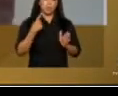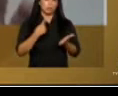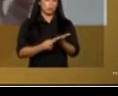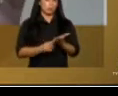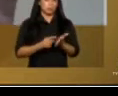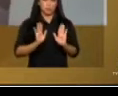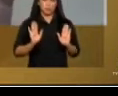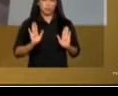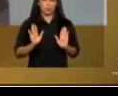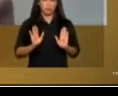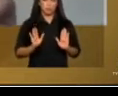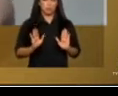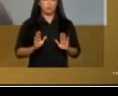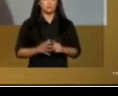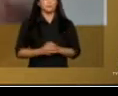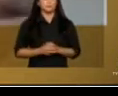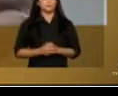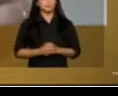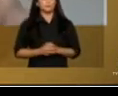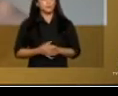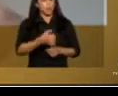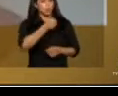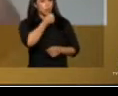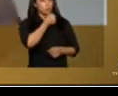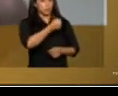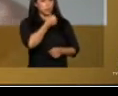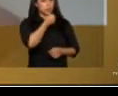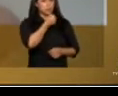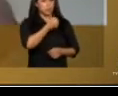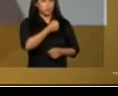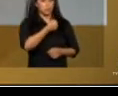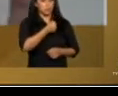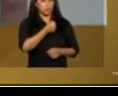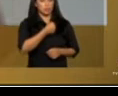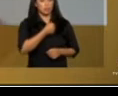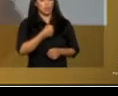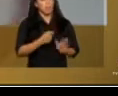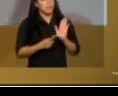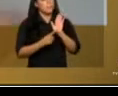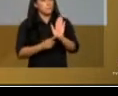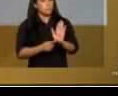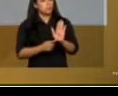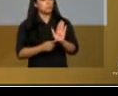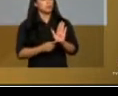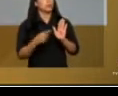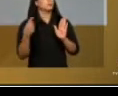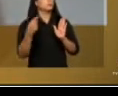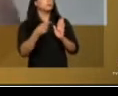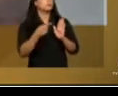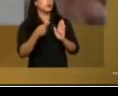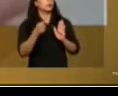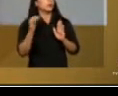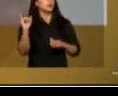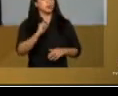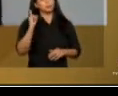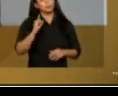dela. Mas esta entrevista faz, a meu ver, um contraponto interessante àquilo que